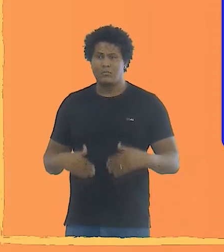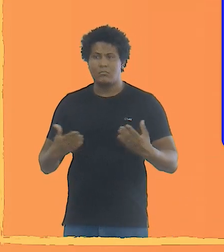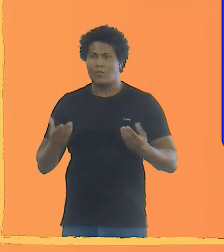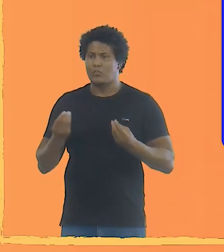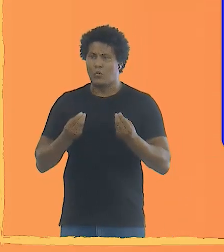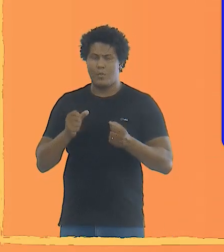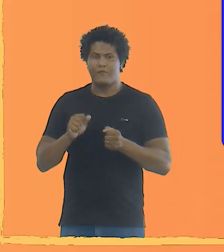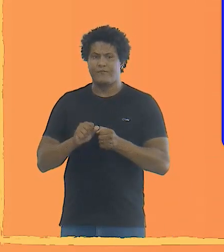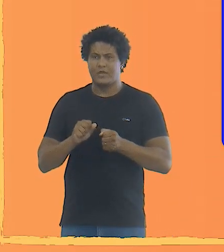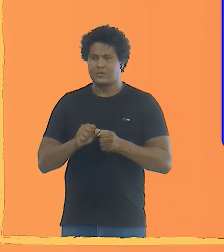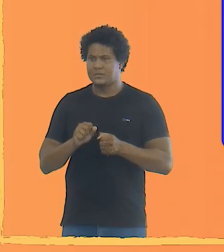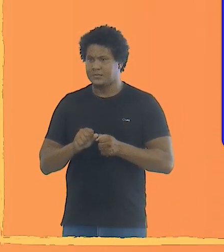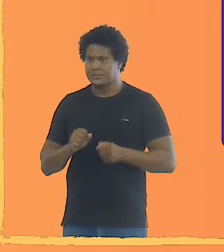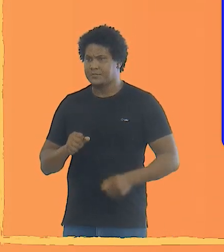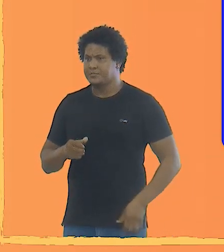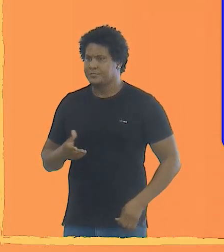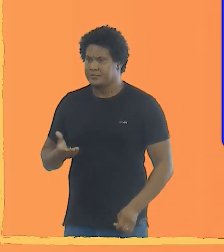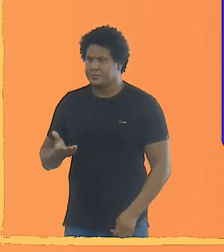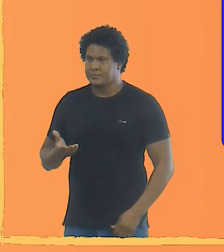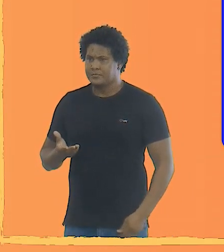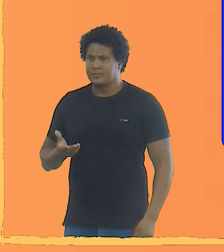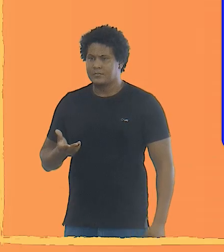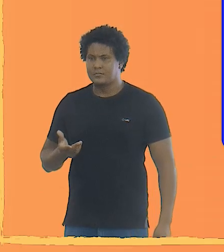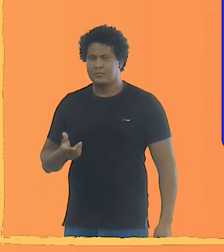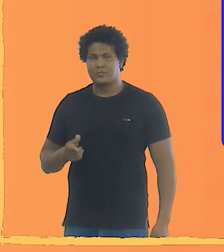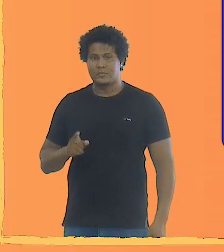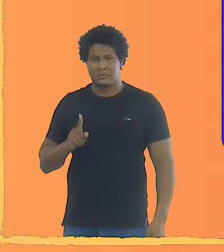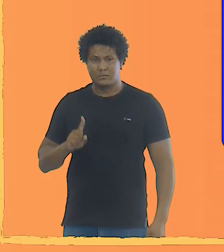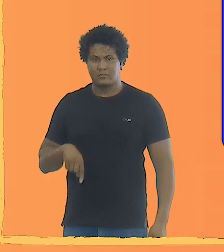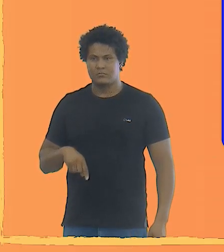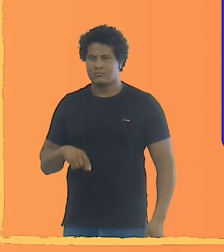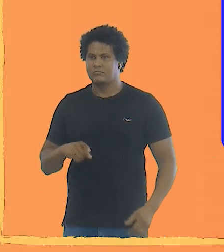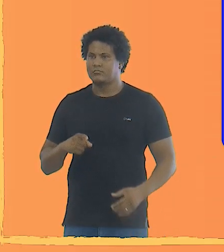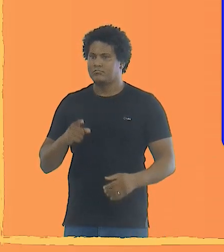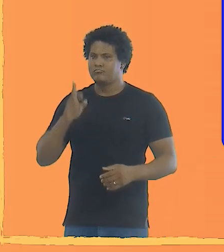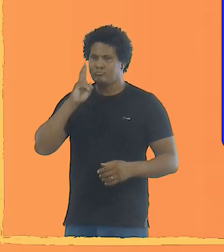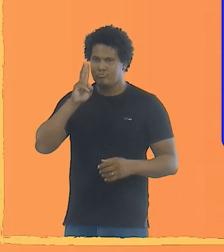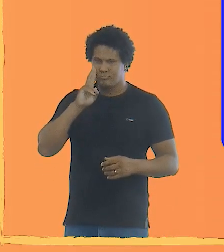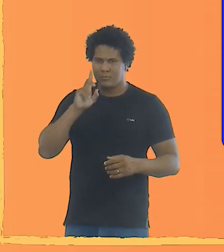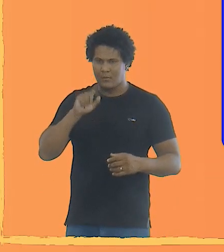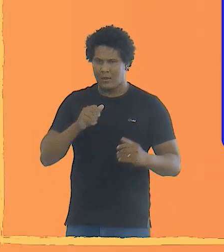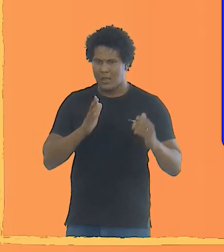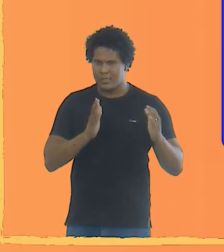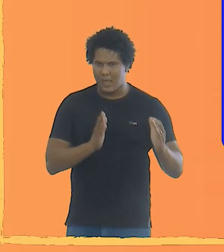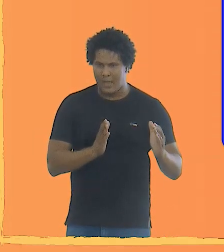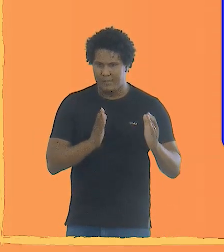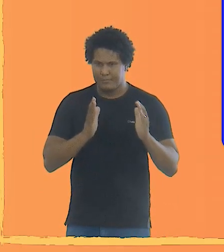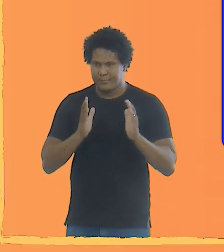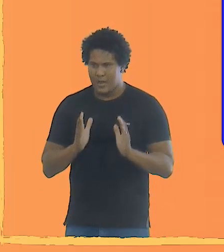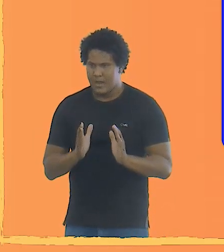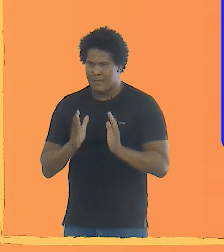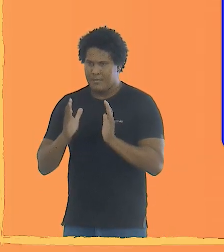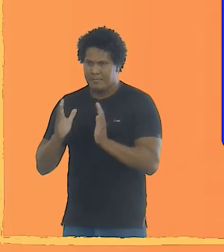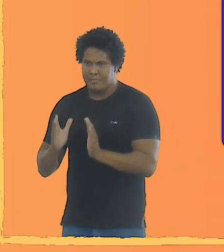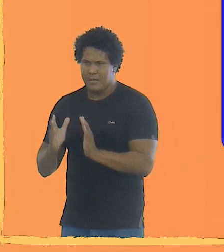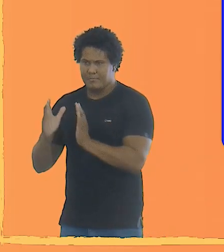fizemos? Dividimos o problema em etapas. Para cada uma dessas etapas, eu identifiquei de quantas formas